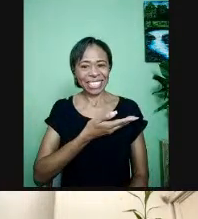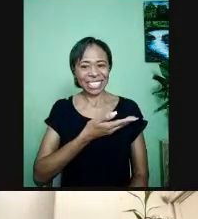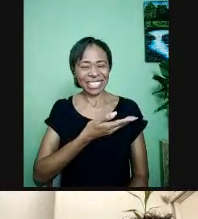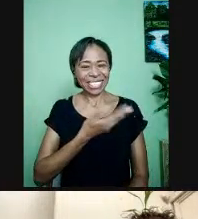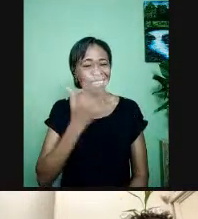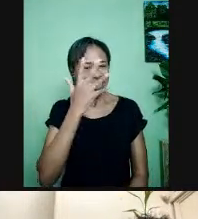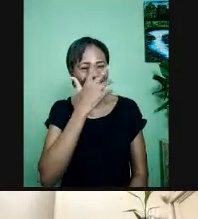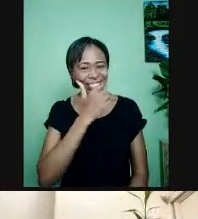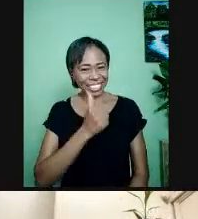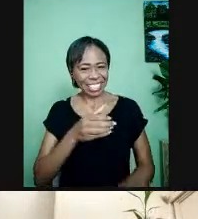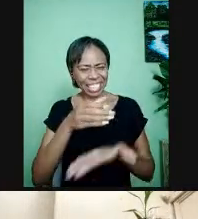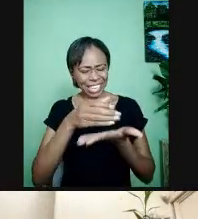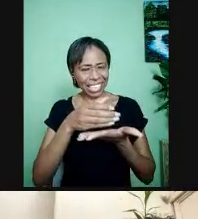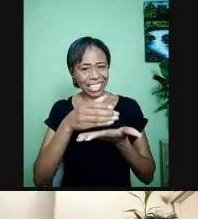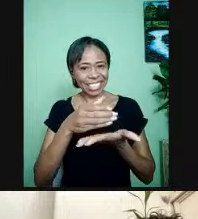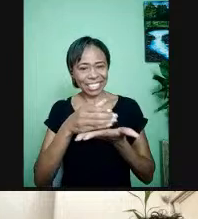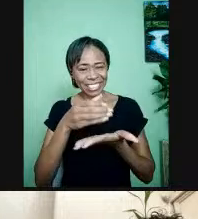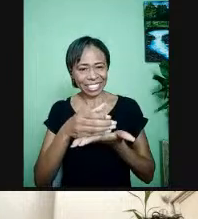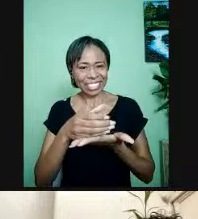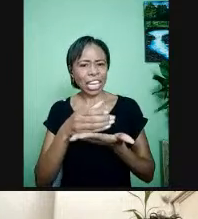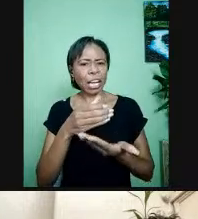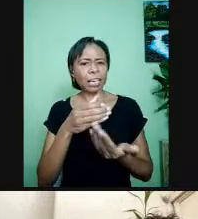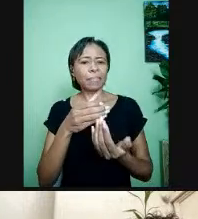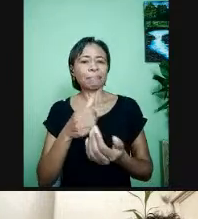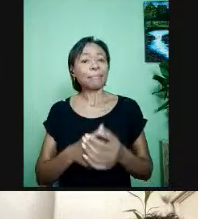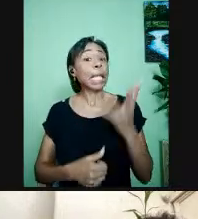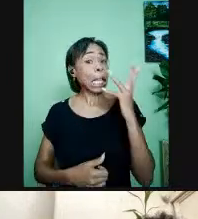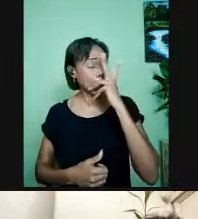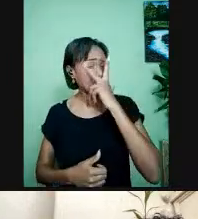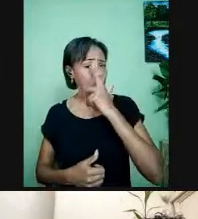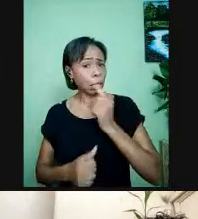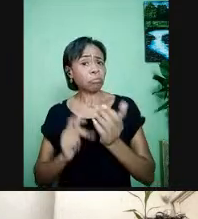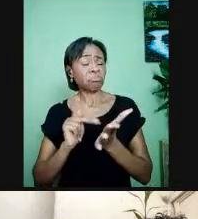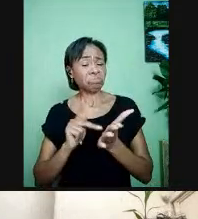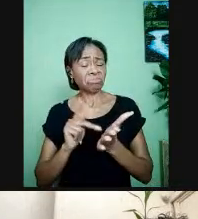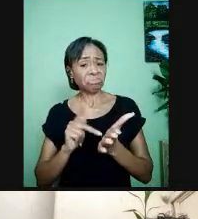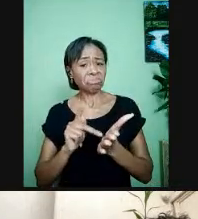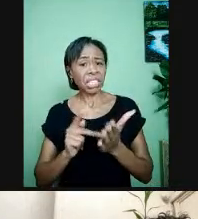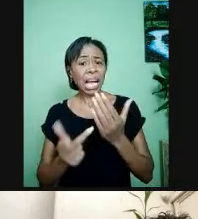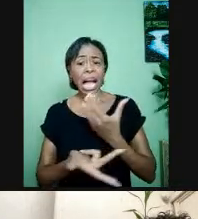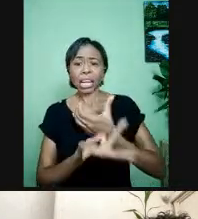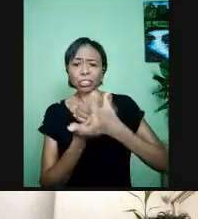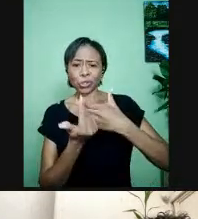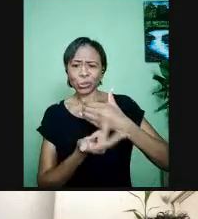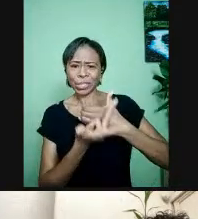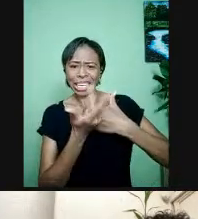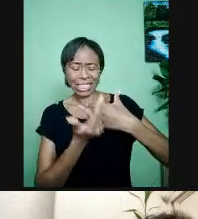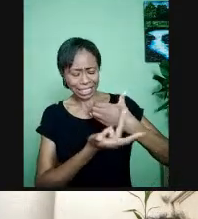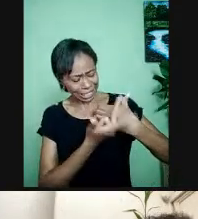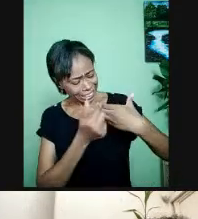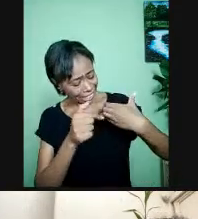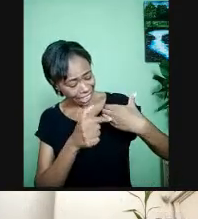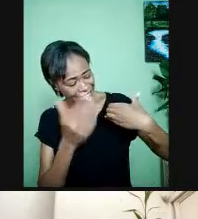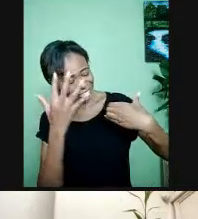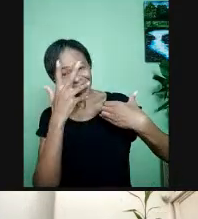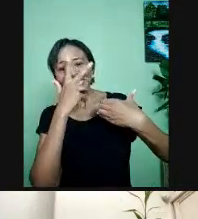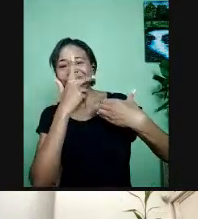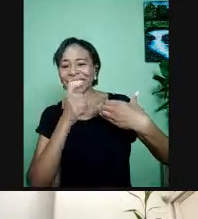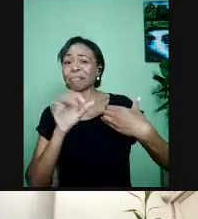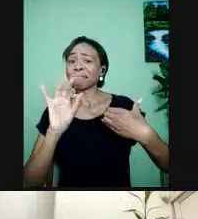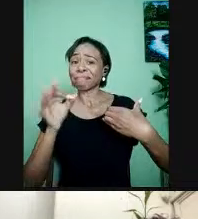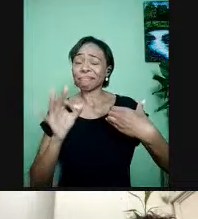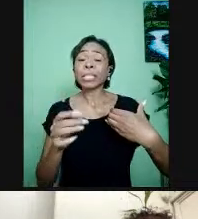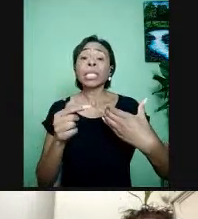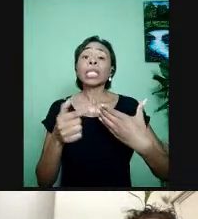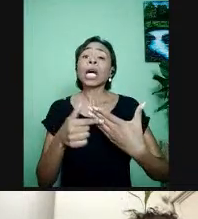aí, vi. É linda mesmo. E é a imagem legal. E aí a ilustração é maravilhosa, né? É maravilhosa, né? E aí, o